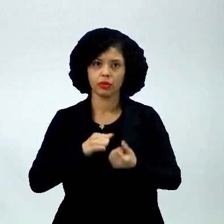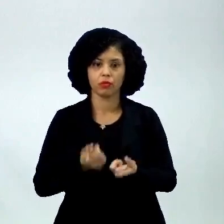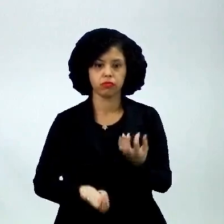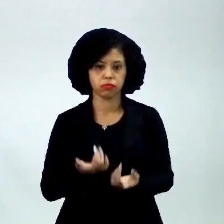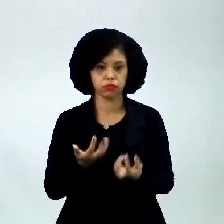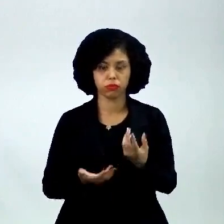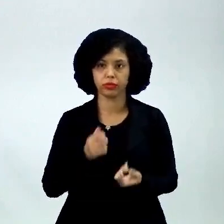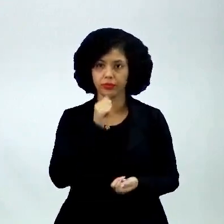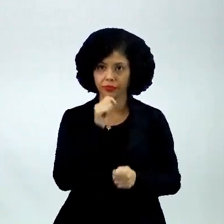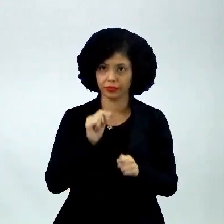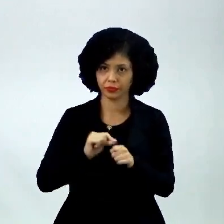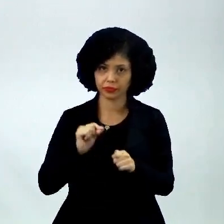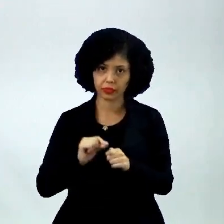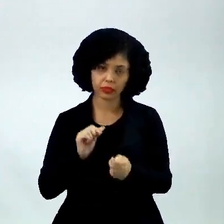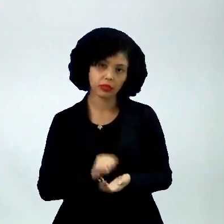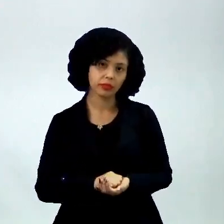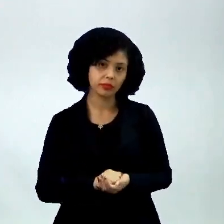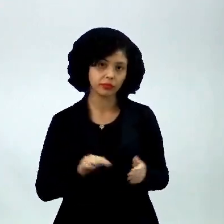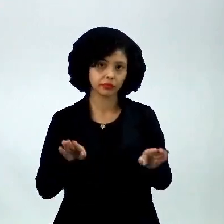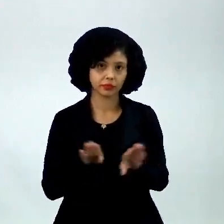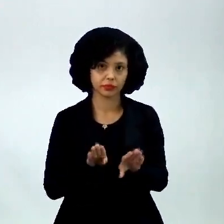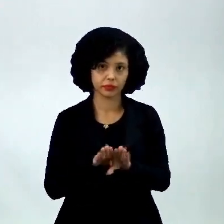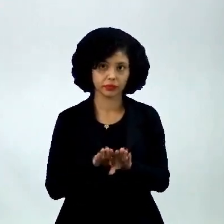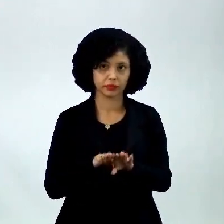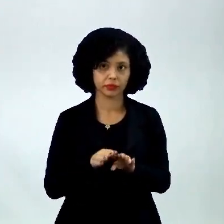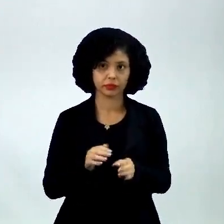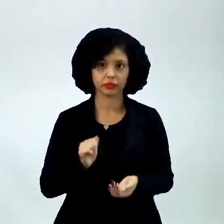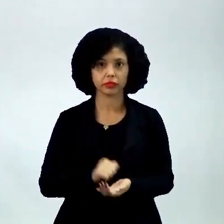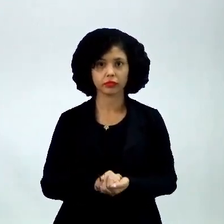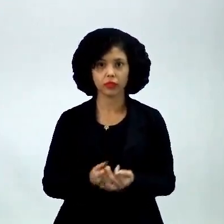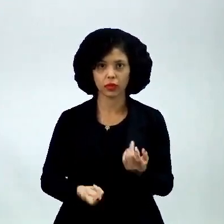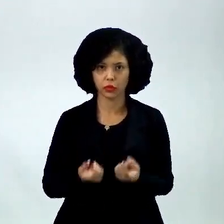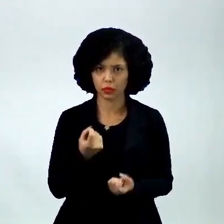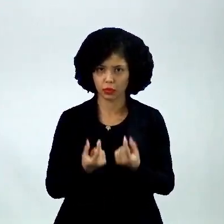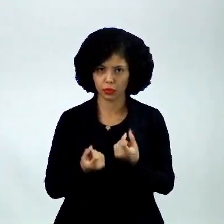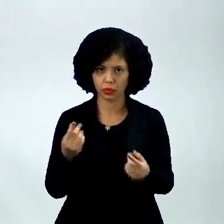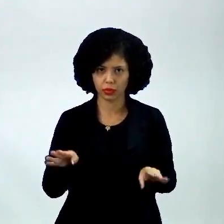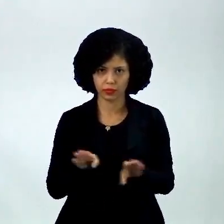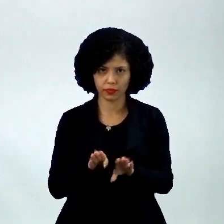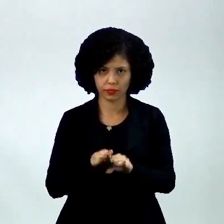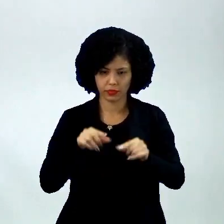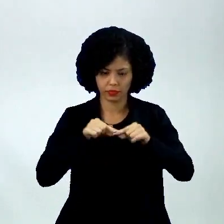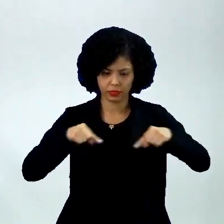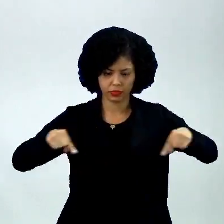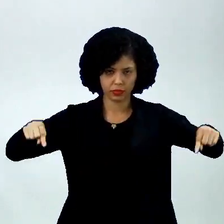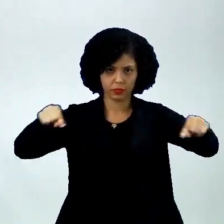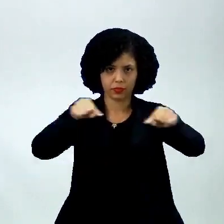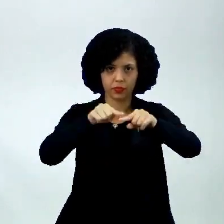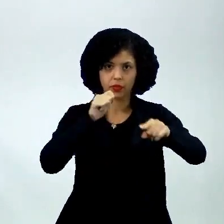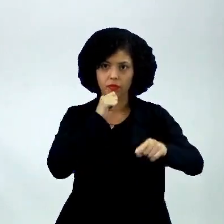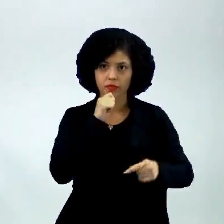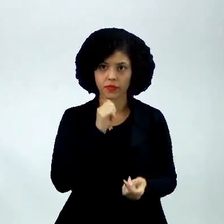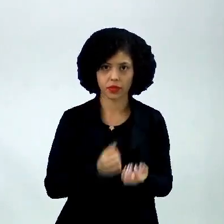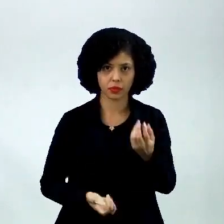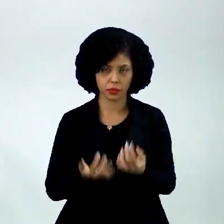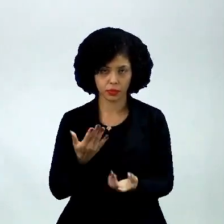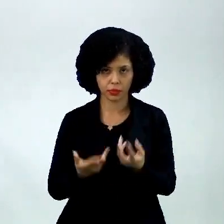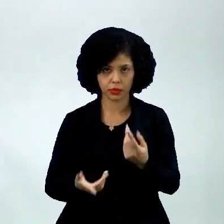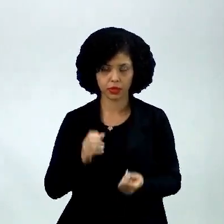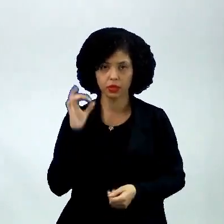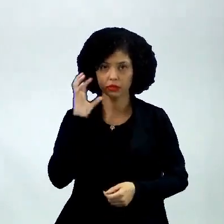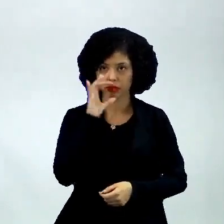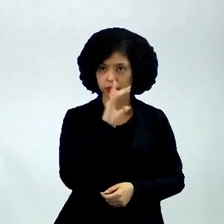ele está cozinhando, se você pôr a tampa, você vai ver aquelas bolinhas assim em cima da tampa, é porque a água está evaporando devido